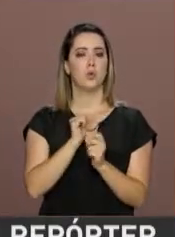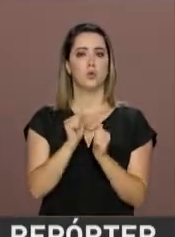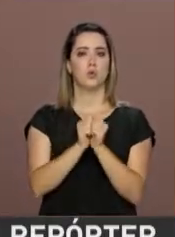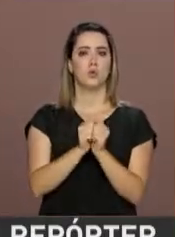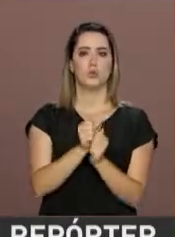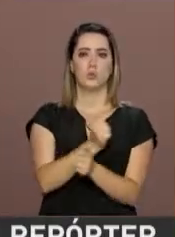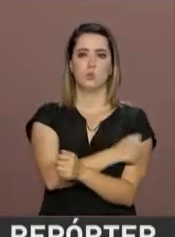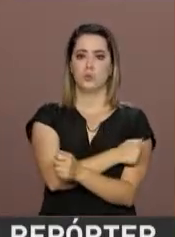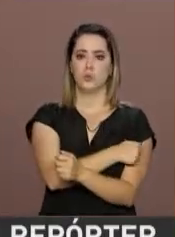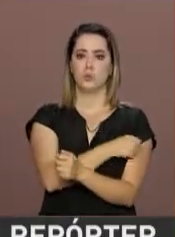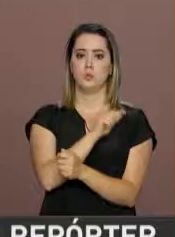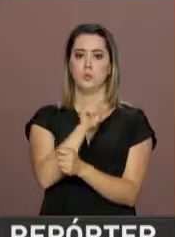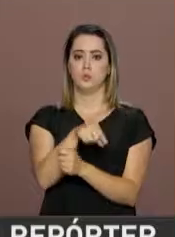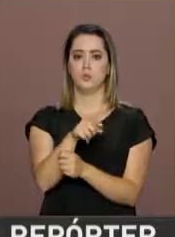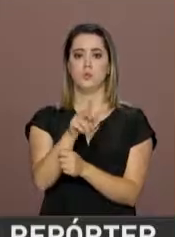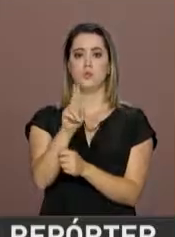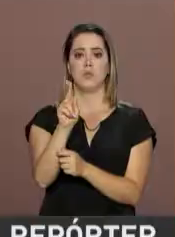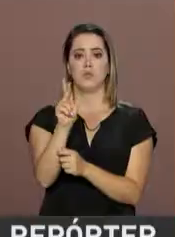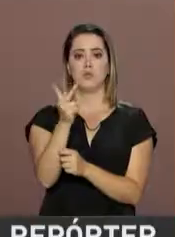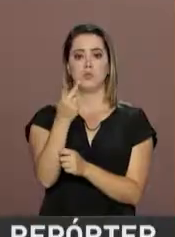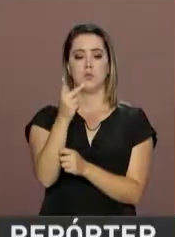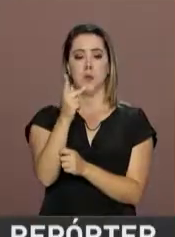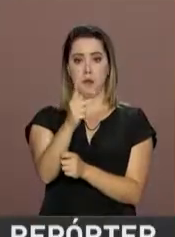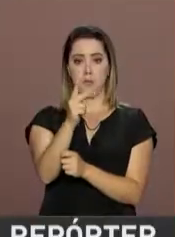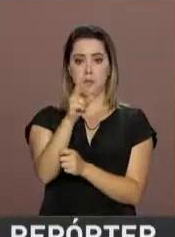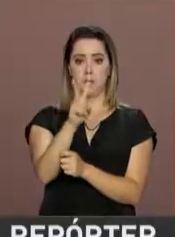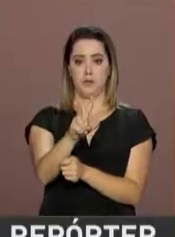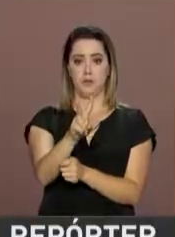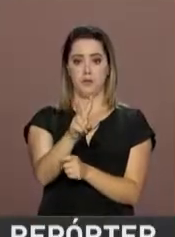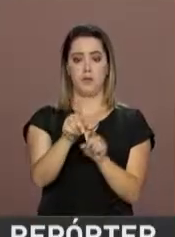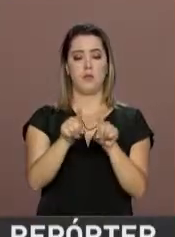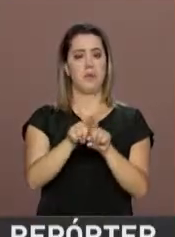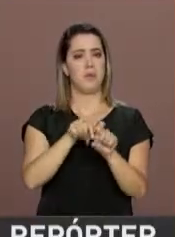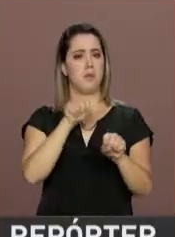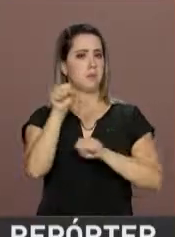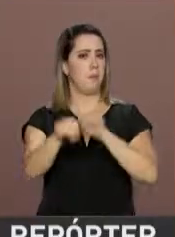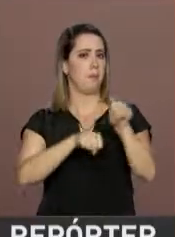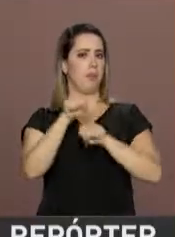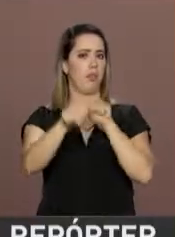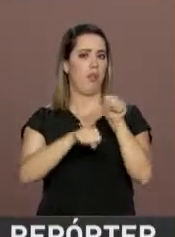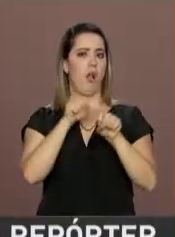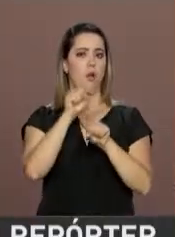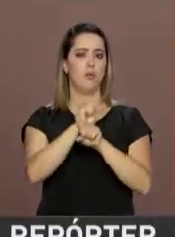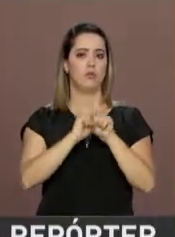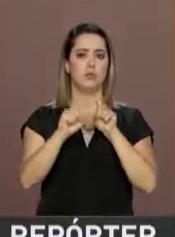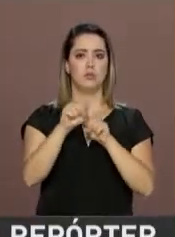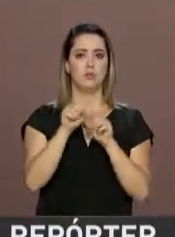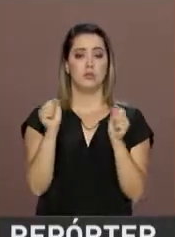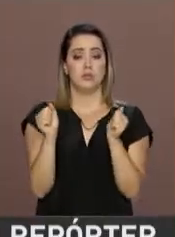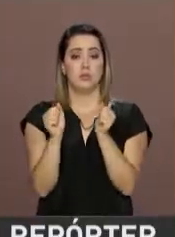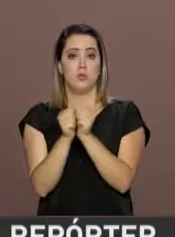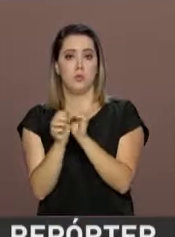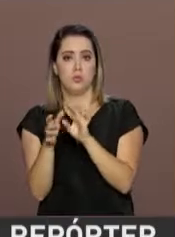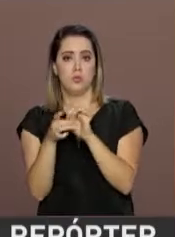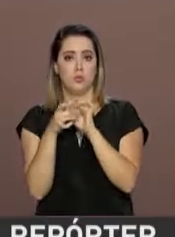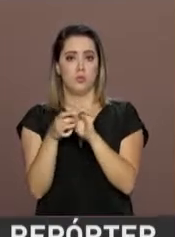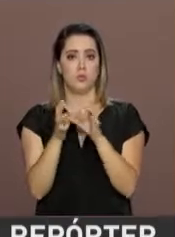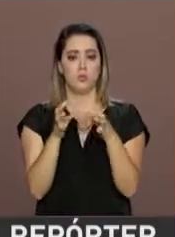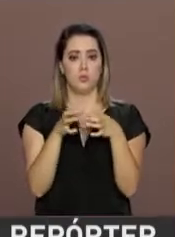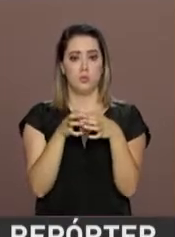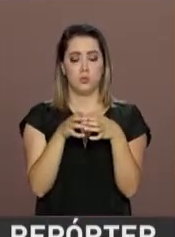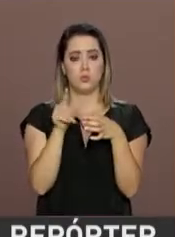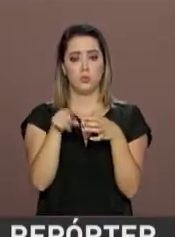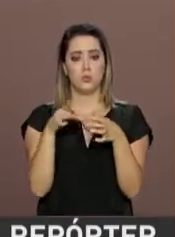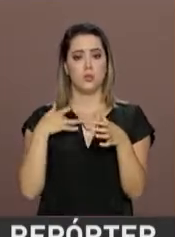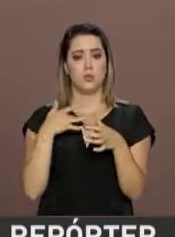os alunos sobre o hpv teremos ainda o pedal social que é uma culminância dessa parte